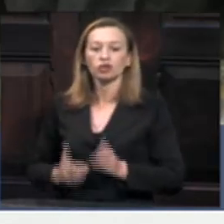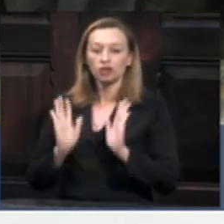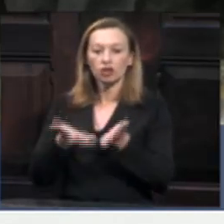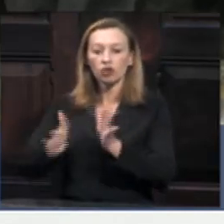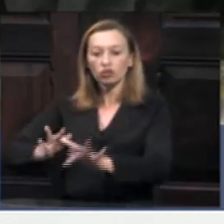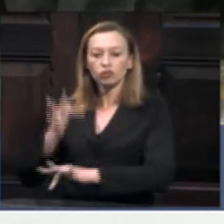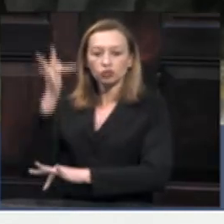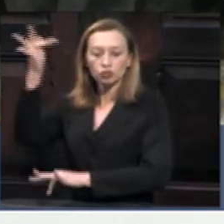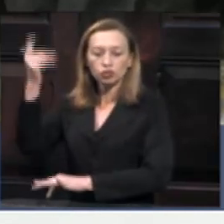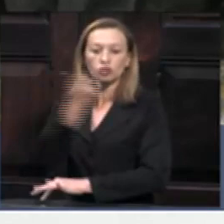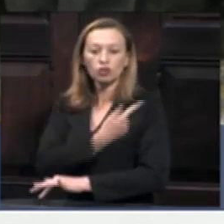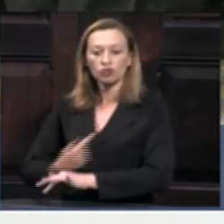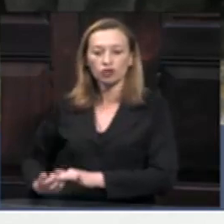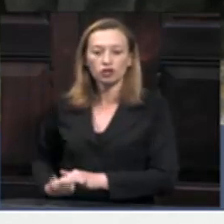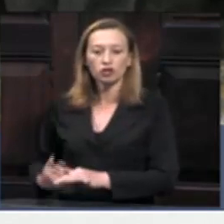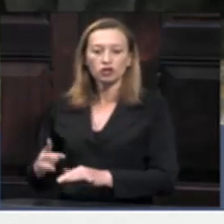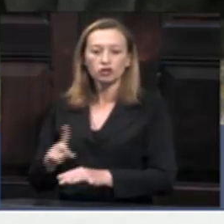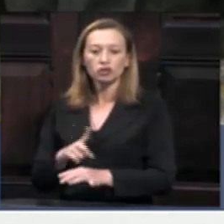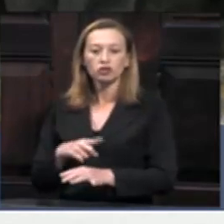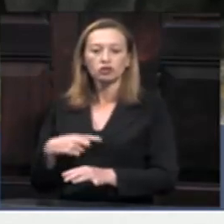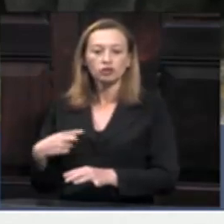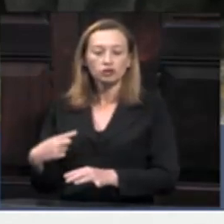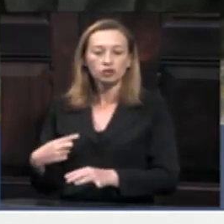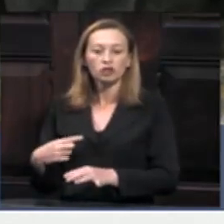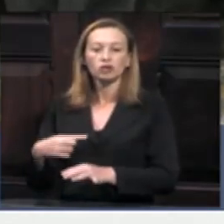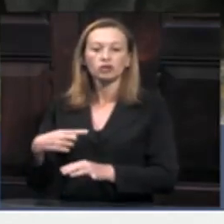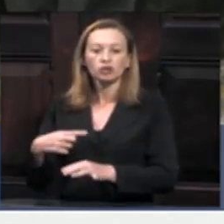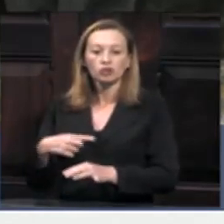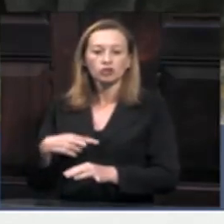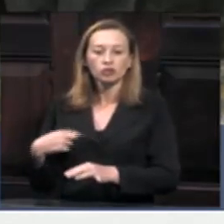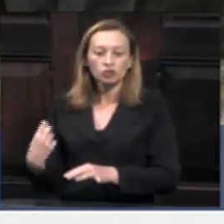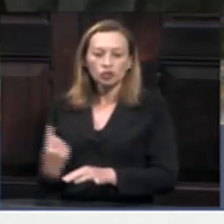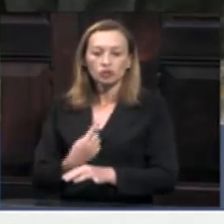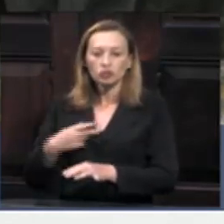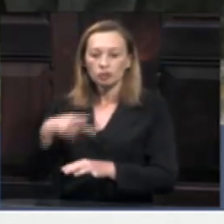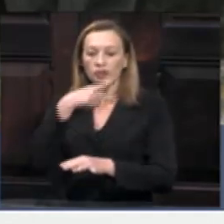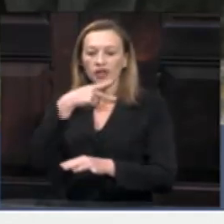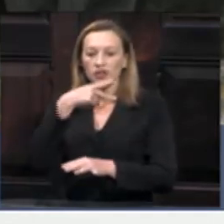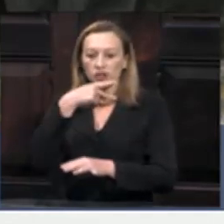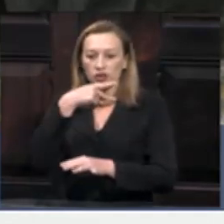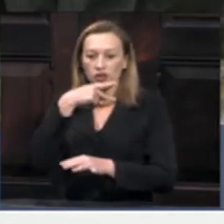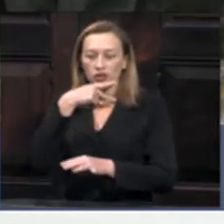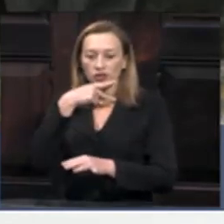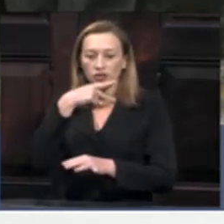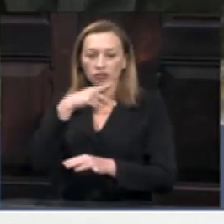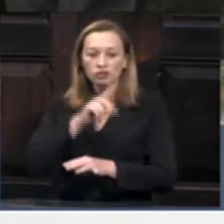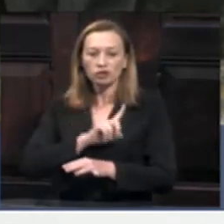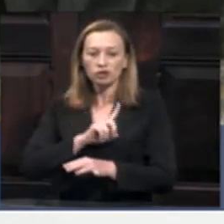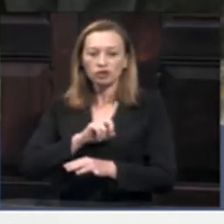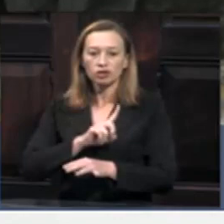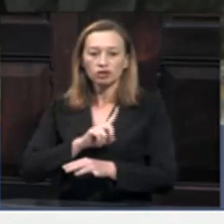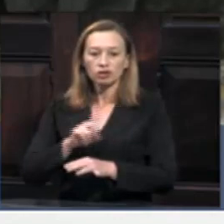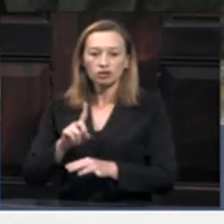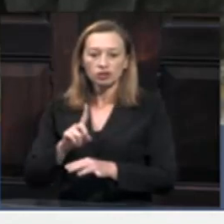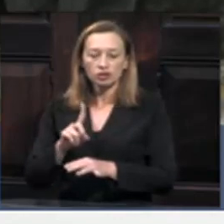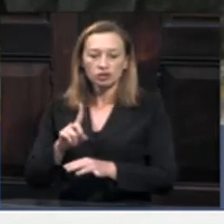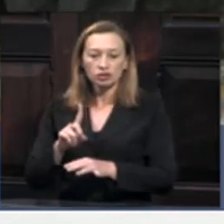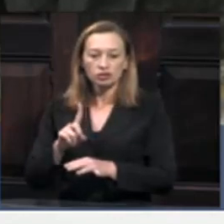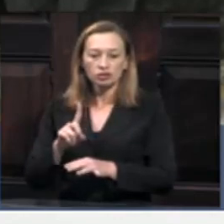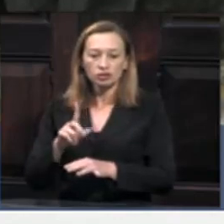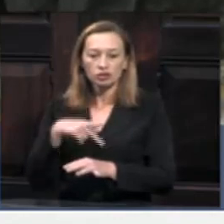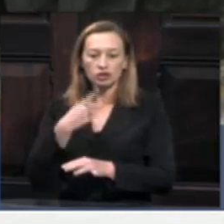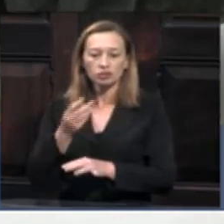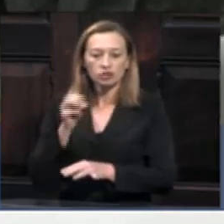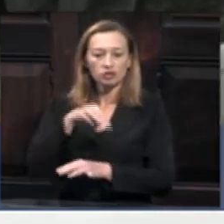governo, a bancada se coloca em obstrução. A bancada é